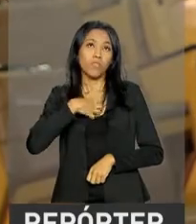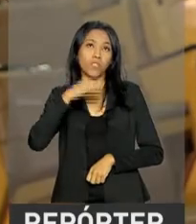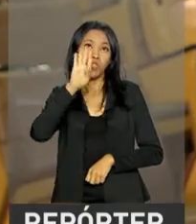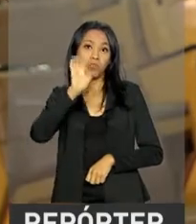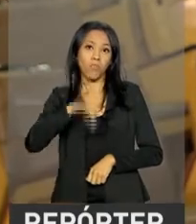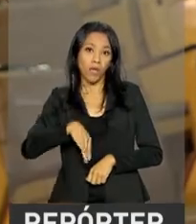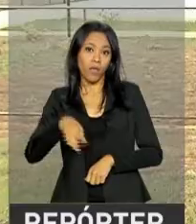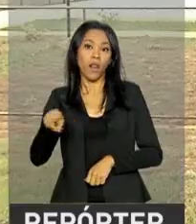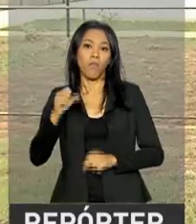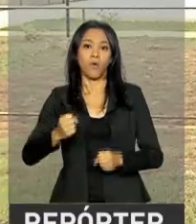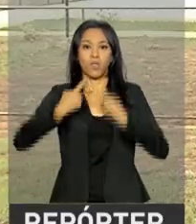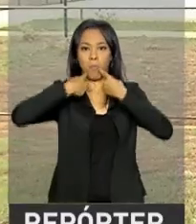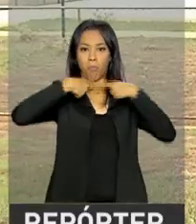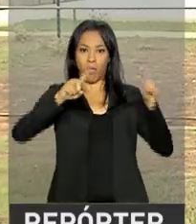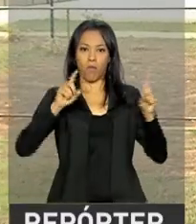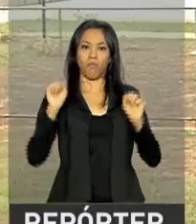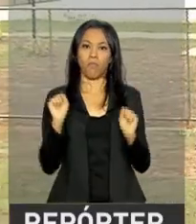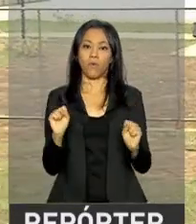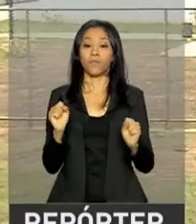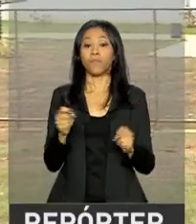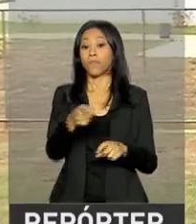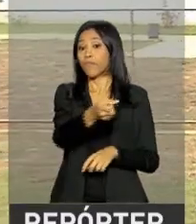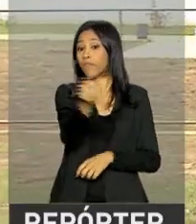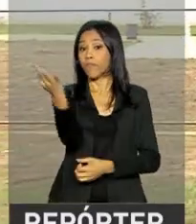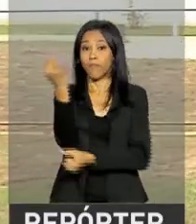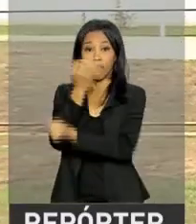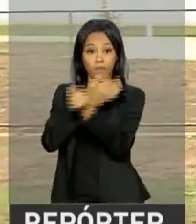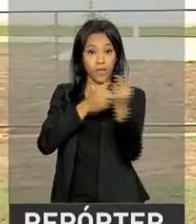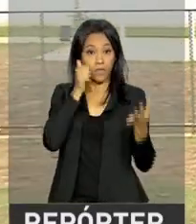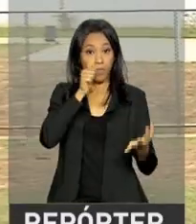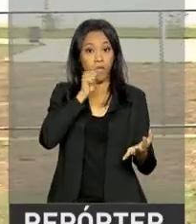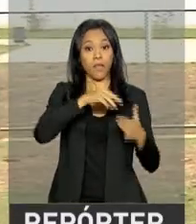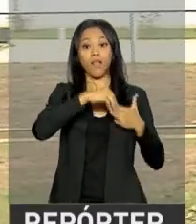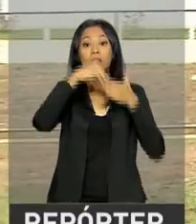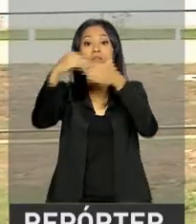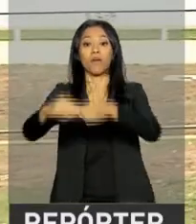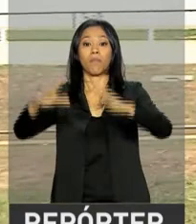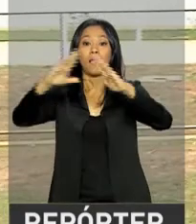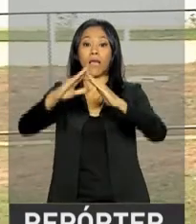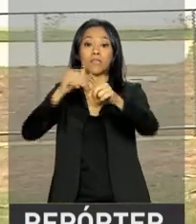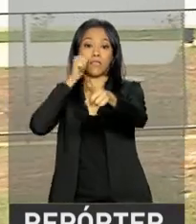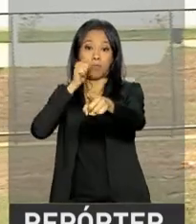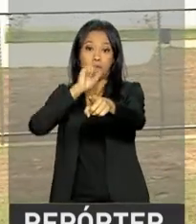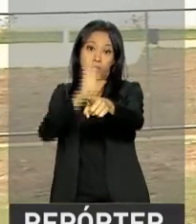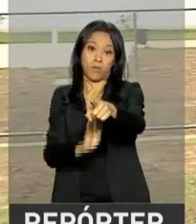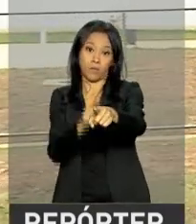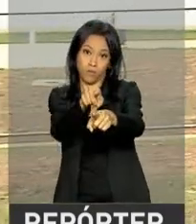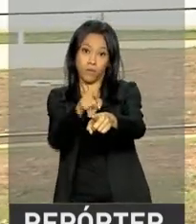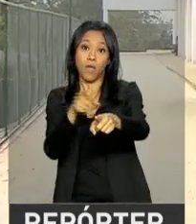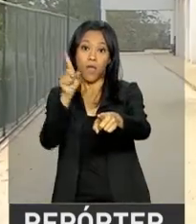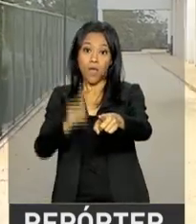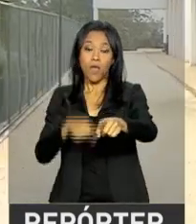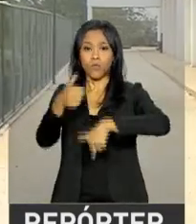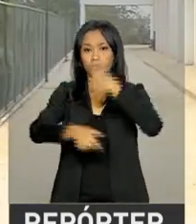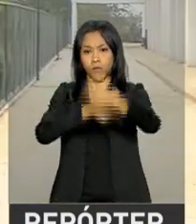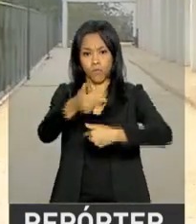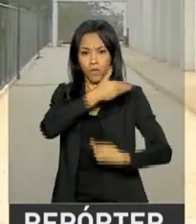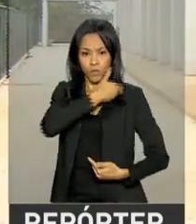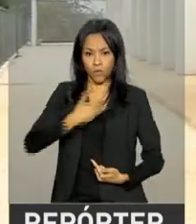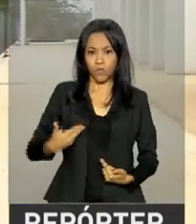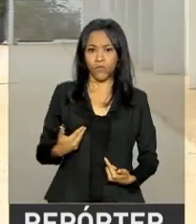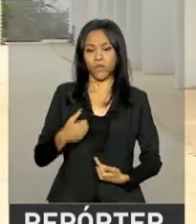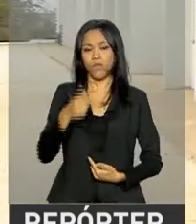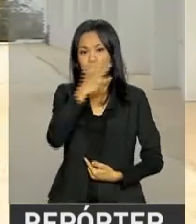pode fazer a denúncia muitas dessas mulheres são encaminhadas para a casa da mulher brasileira a ação do governo federal que reúne em um mesmo